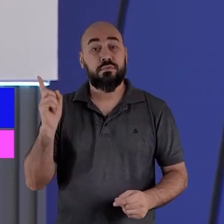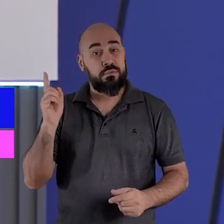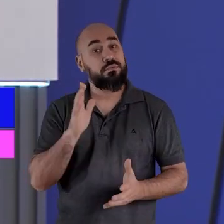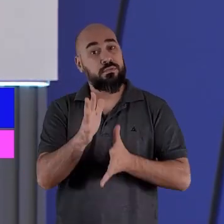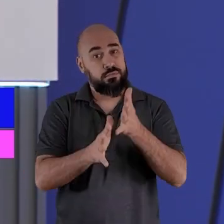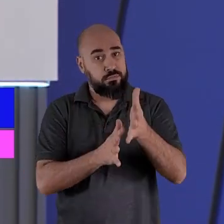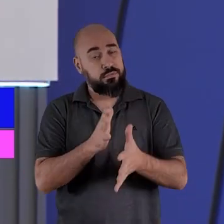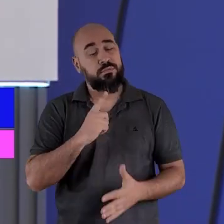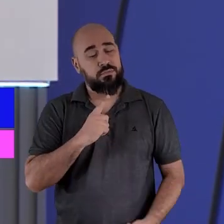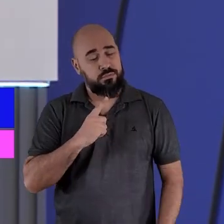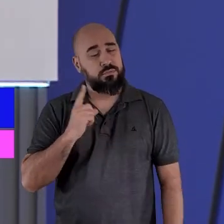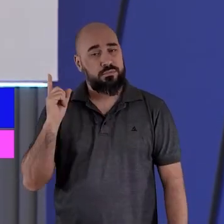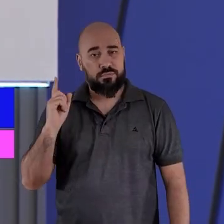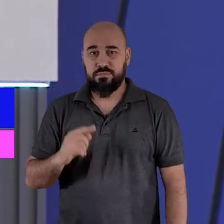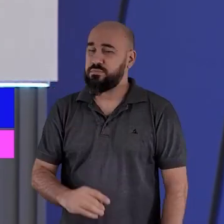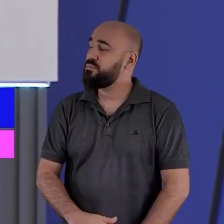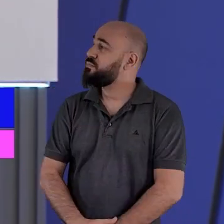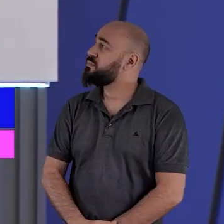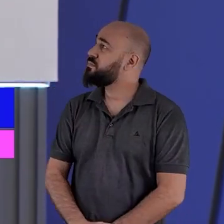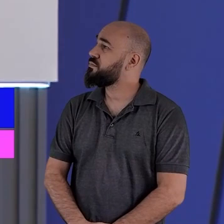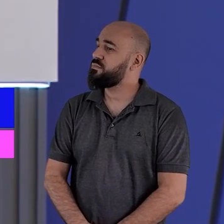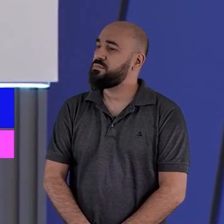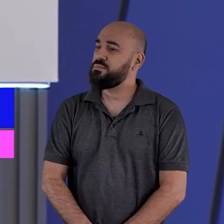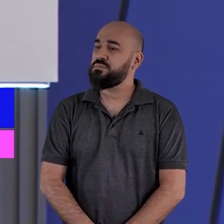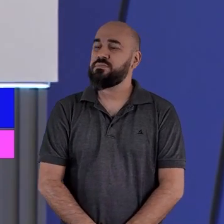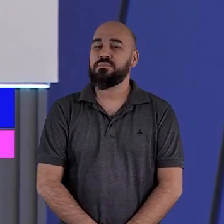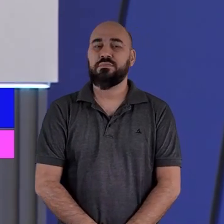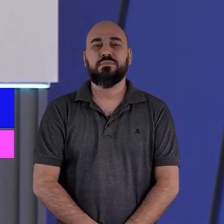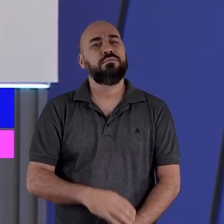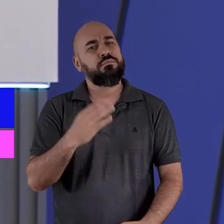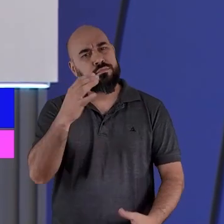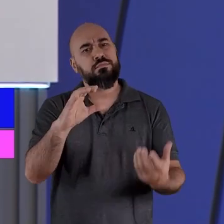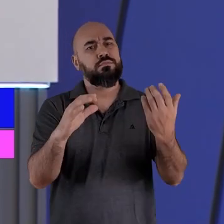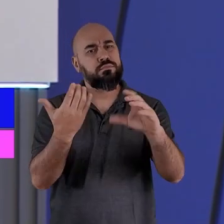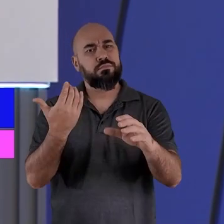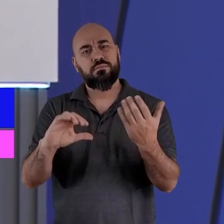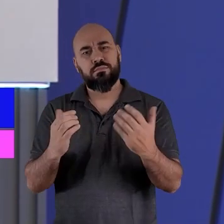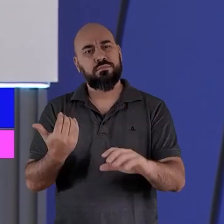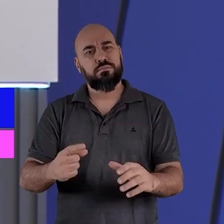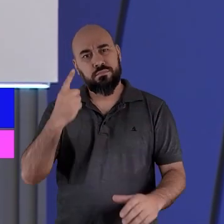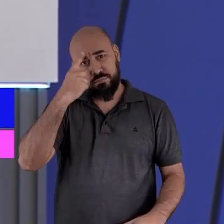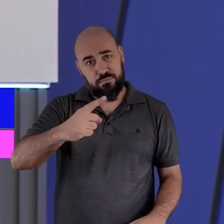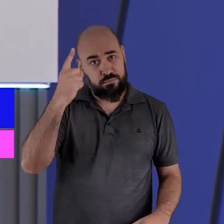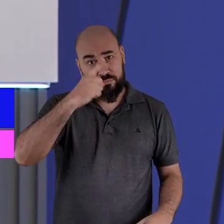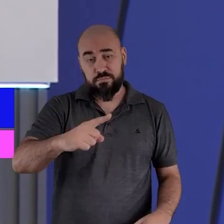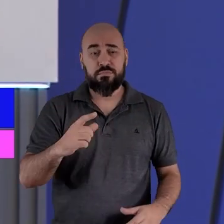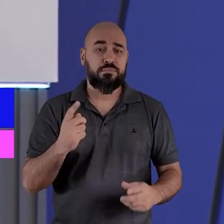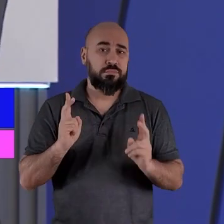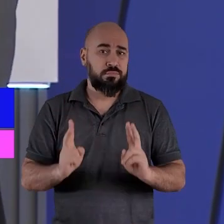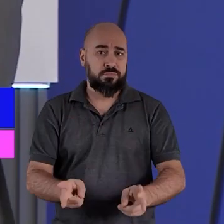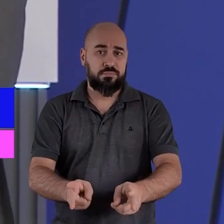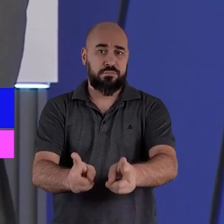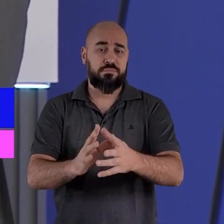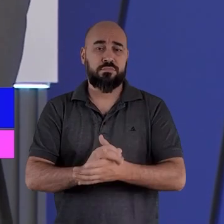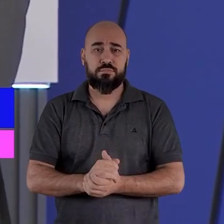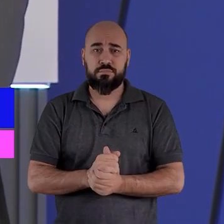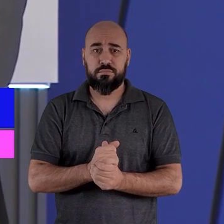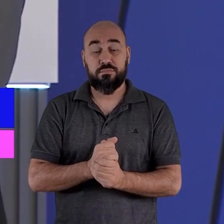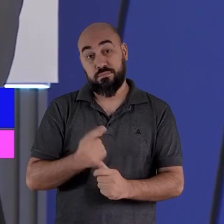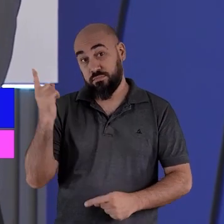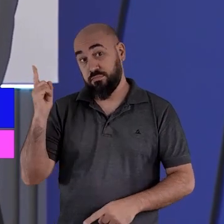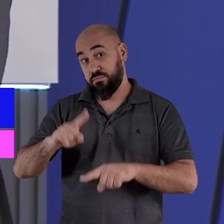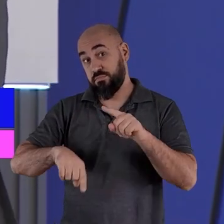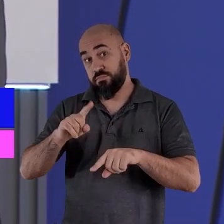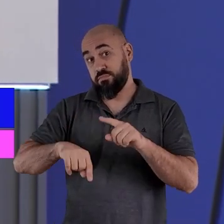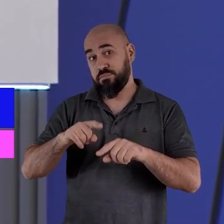assim os programas vão sendo colocados, temporada 2024, 2025, até Jesus Cristo voltar. Então você entra aqui, esse material